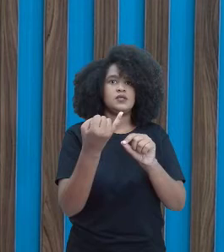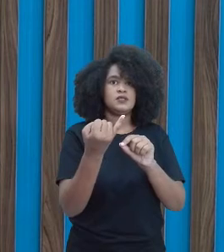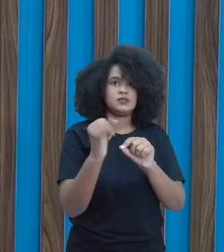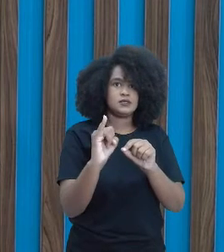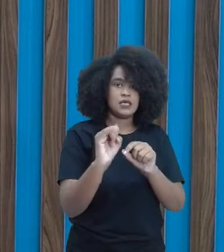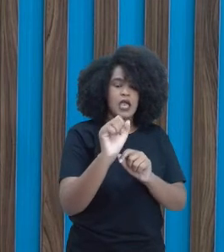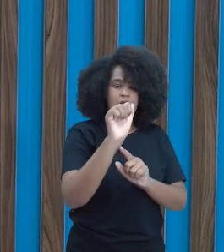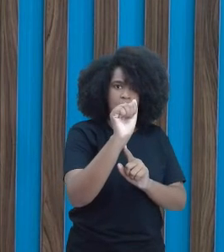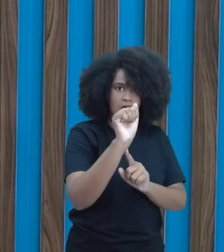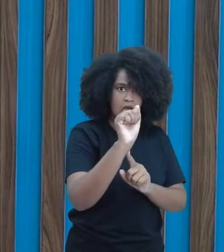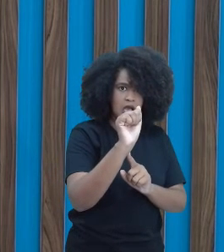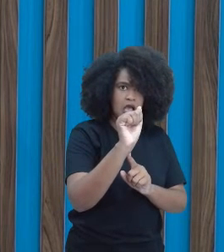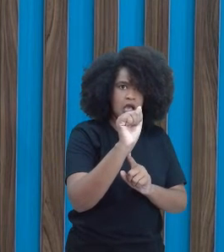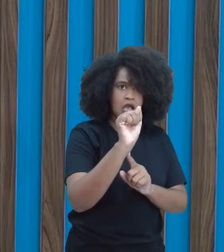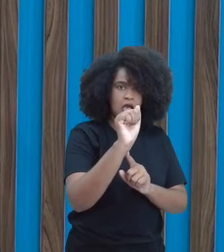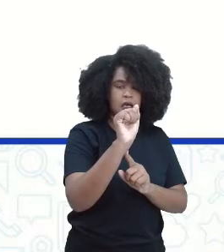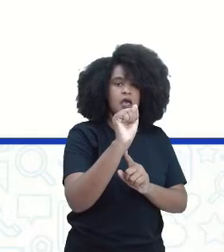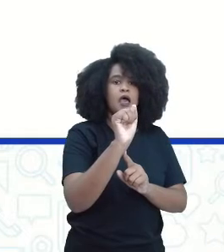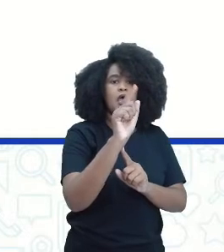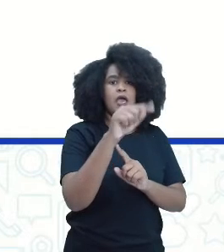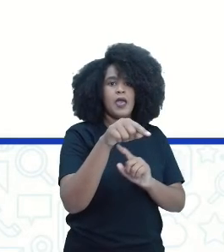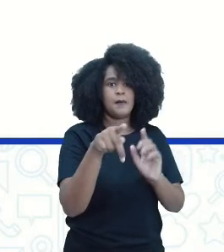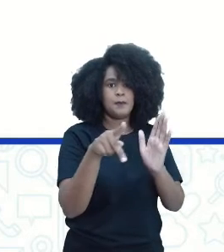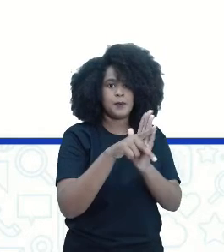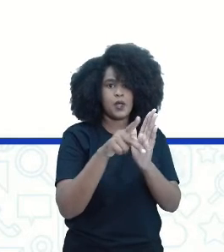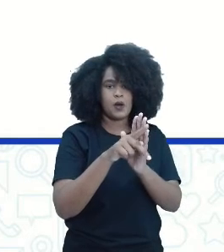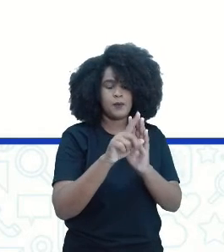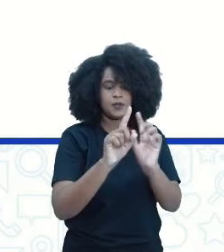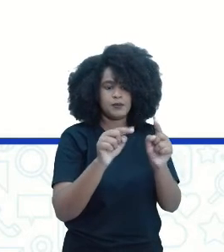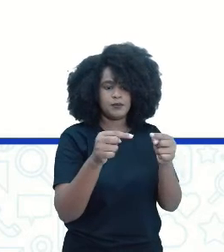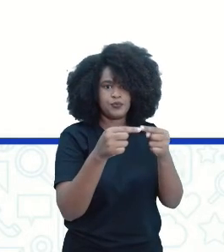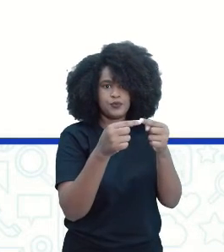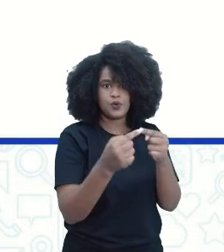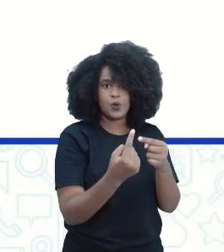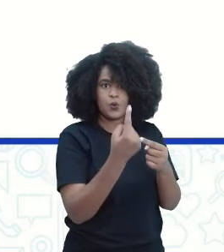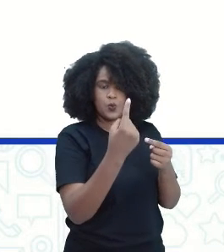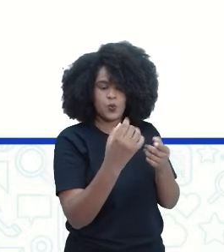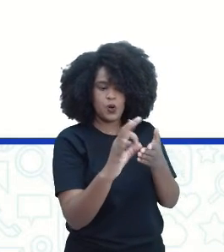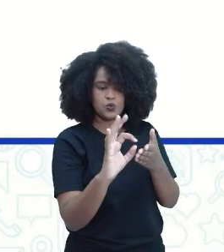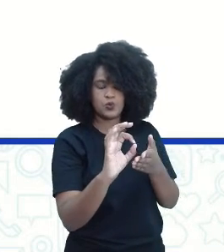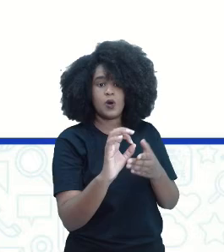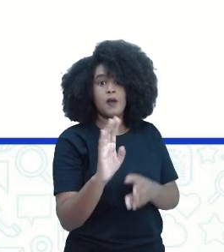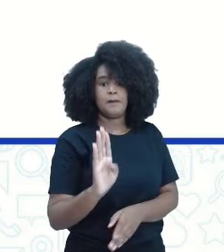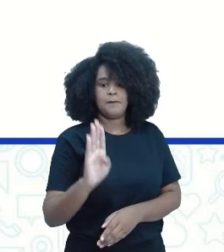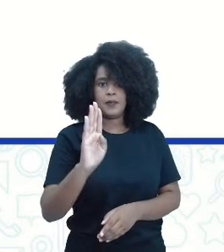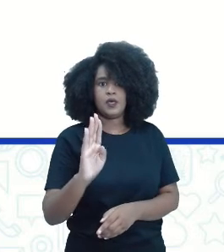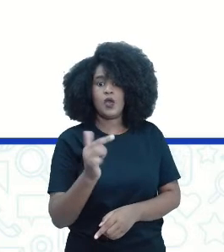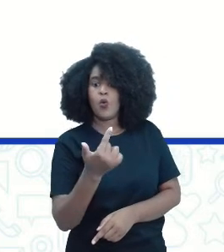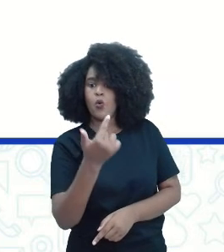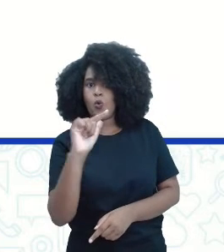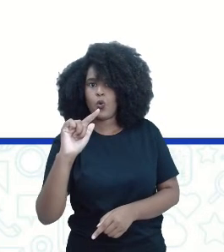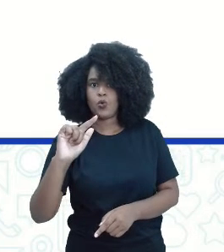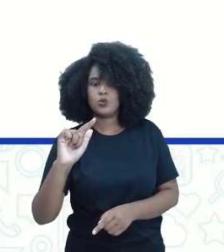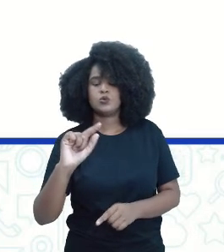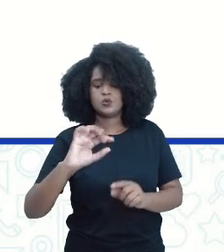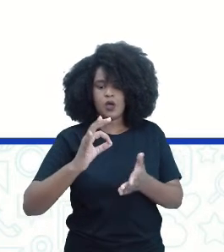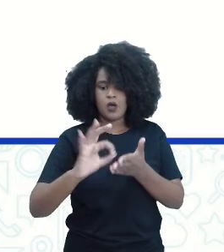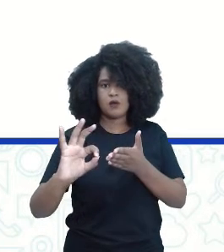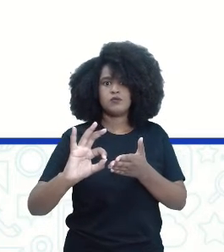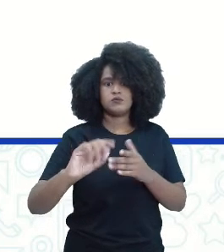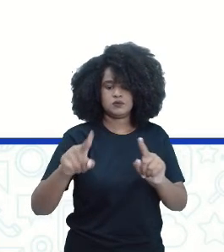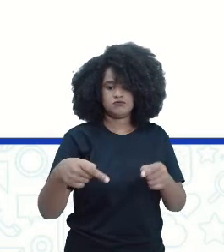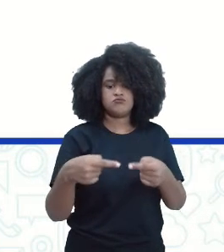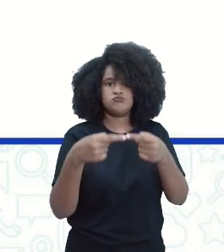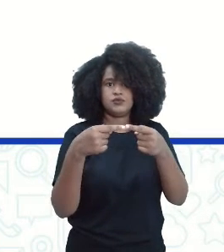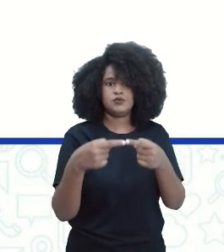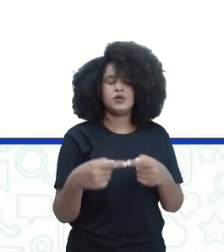afirmativa A é de um estudioso e se a afirmativa B é de outro estudioso, né? Isso, tem duas... Então, as afirmações...